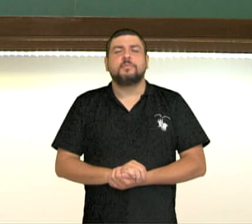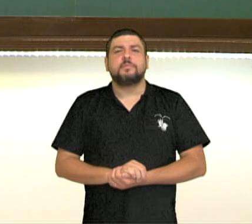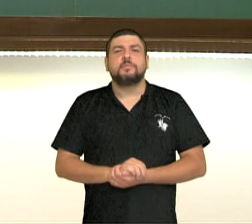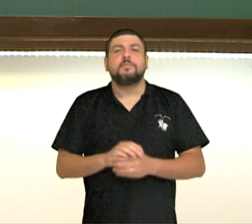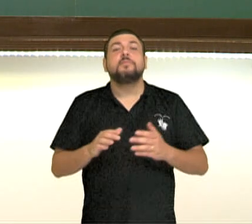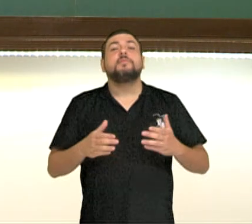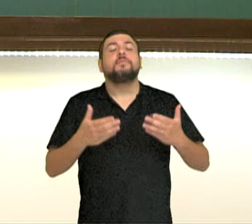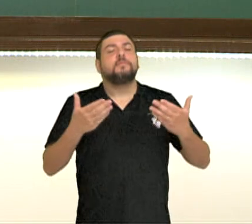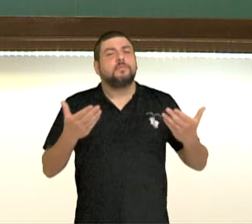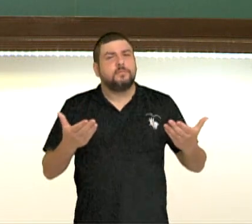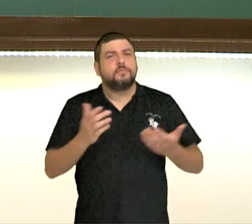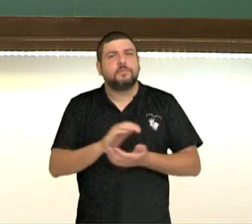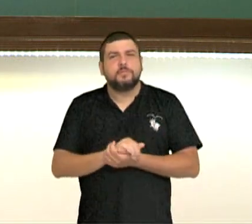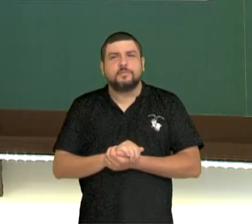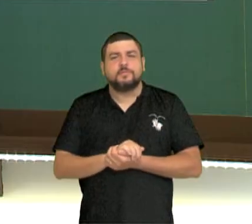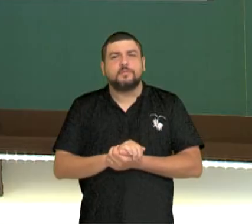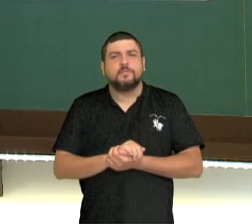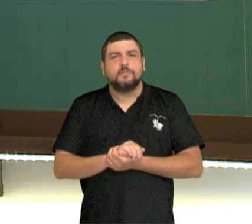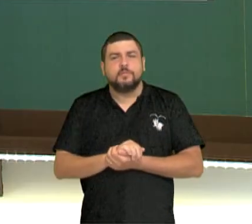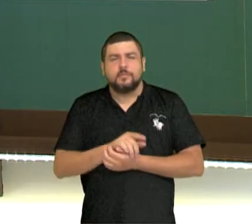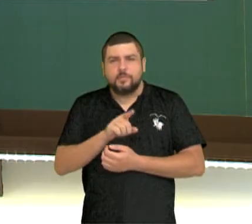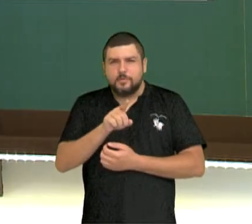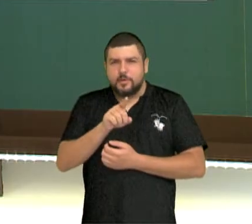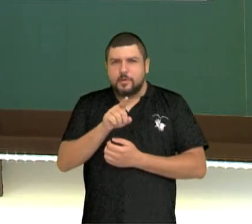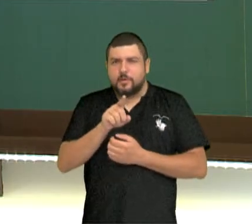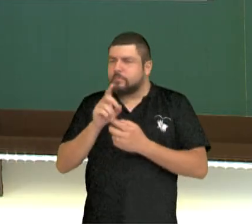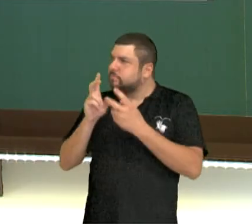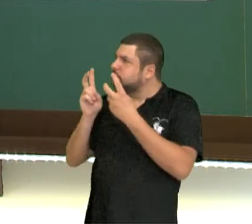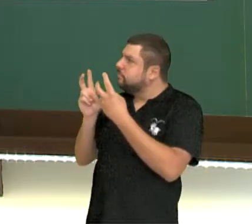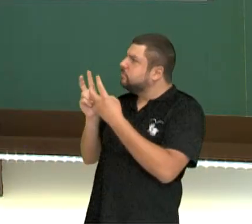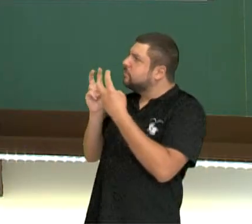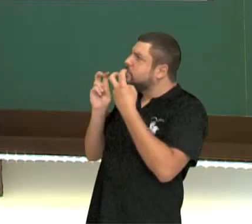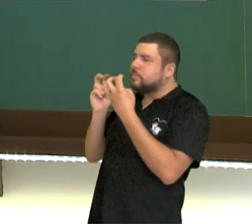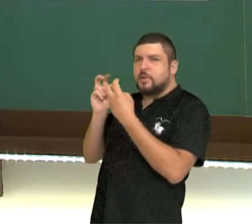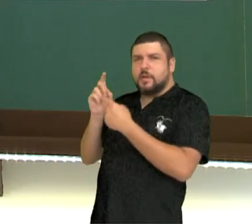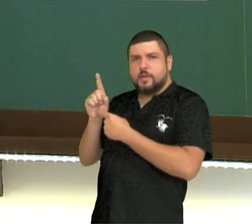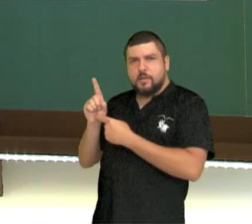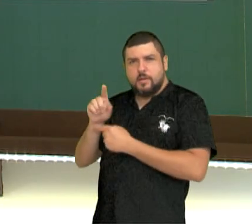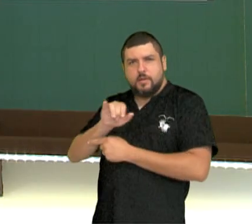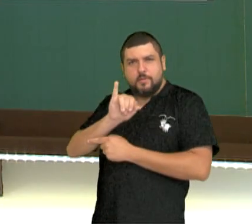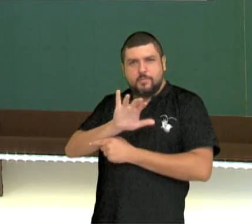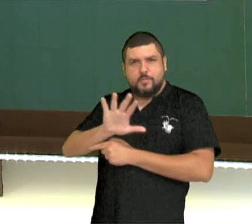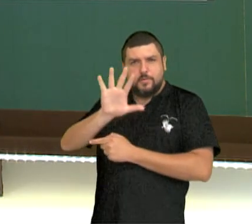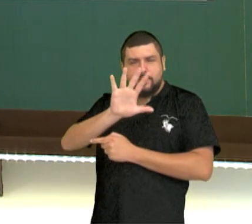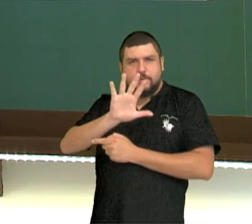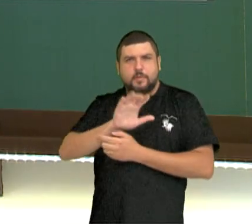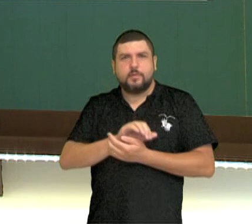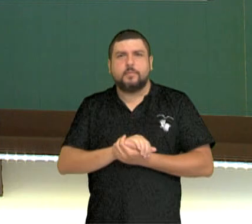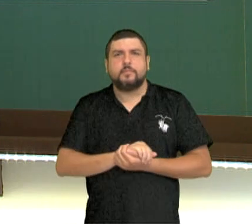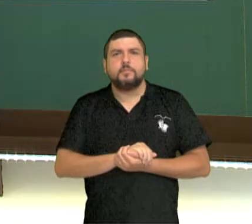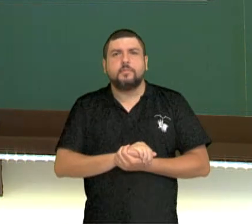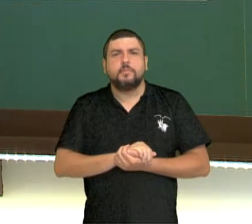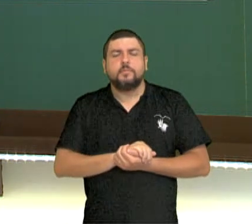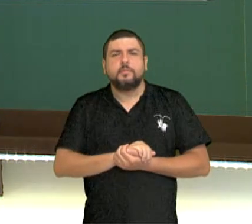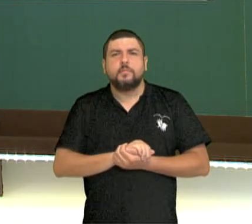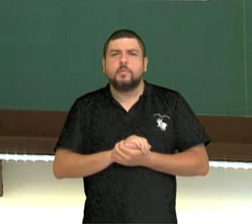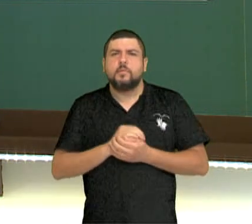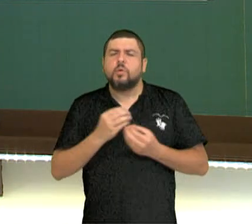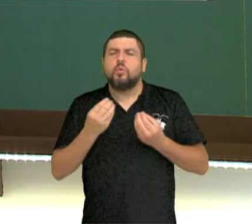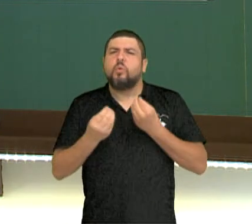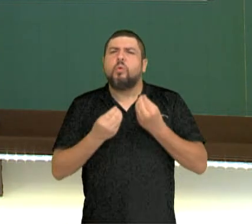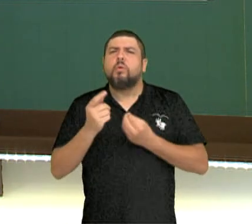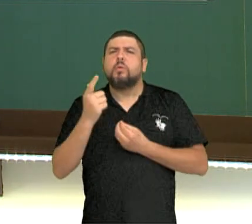E aí, turminha? Analisou? Observando essa imagem aqui, como será que